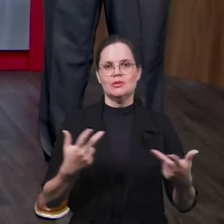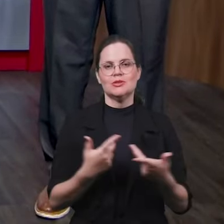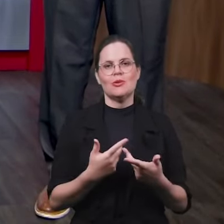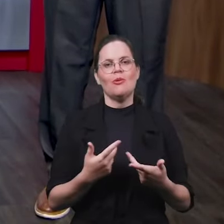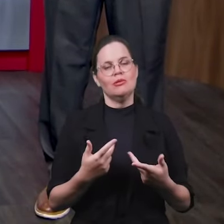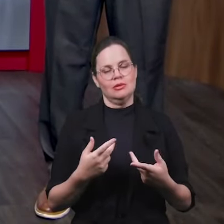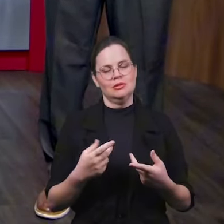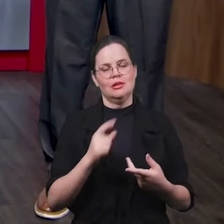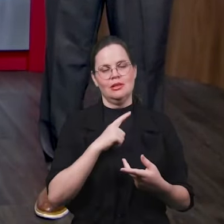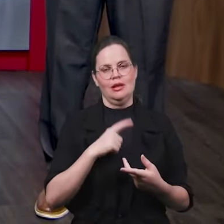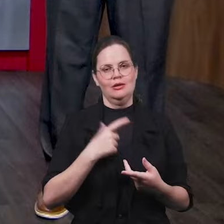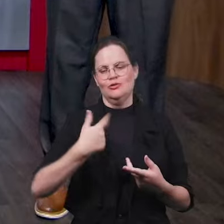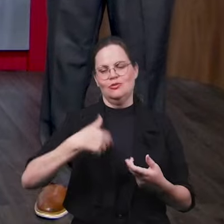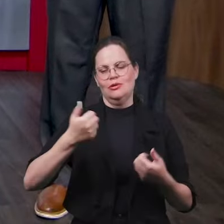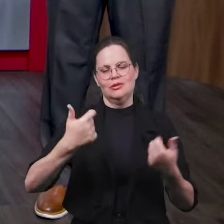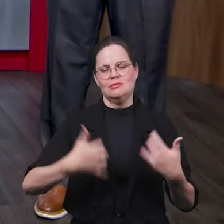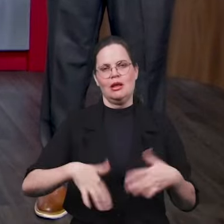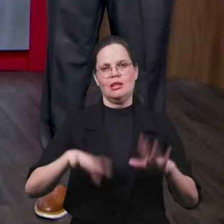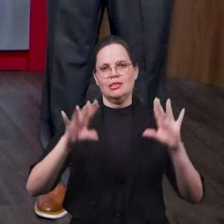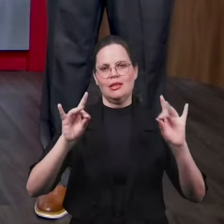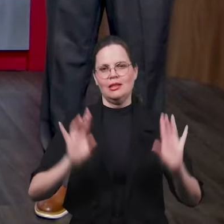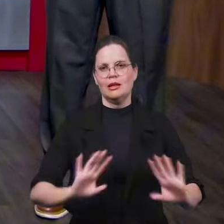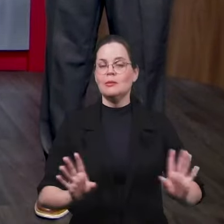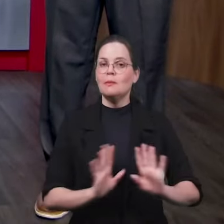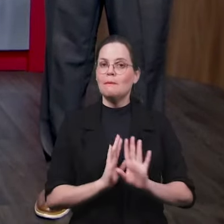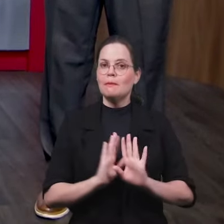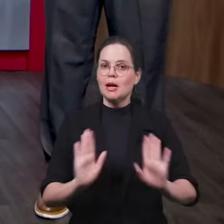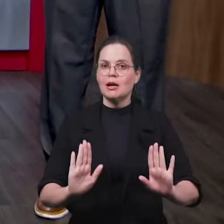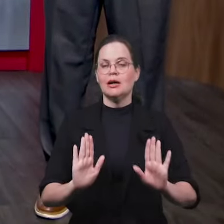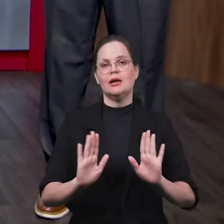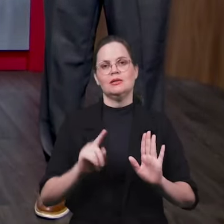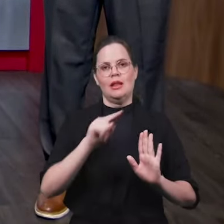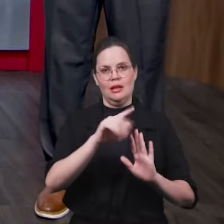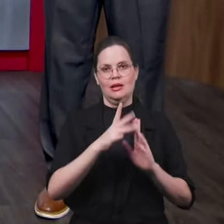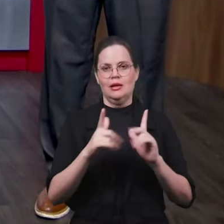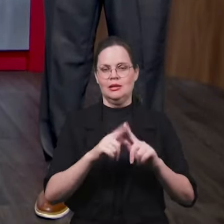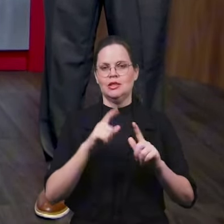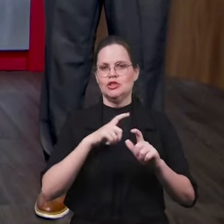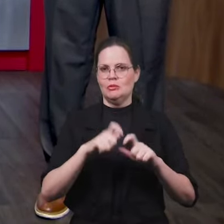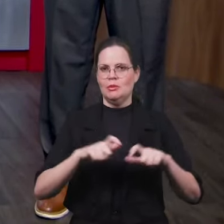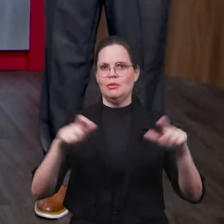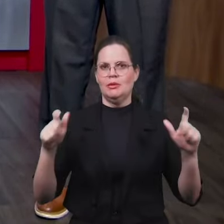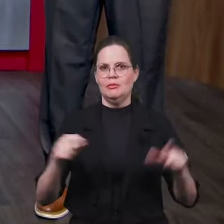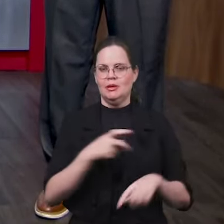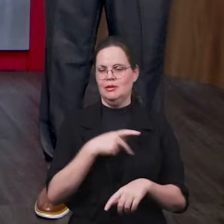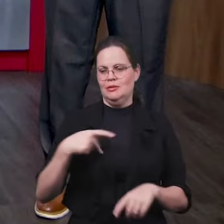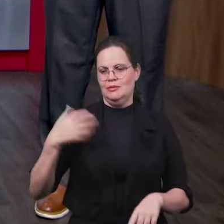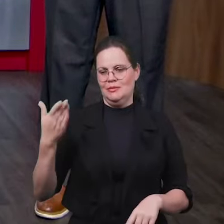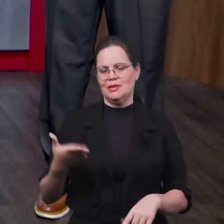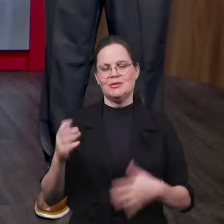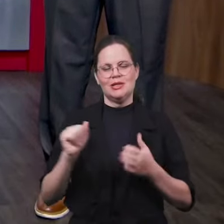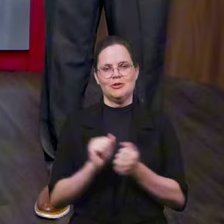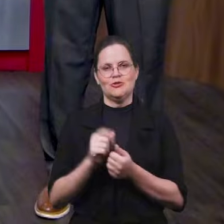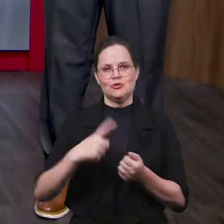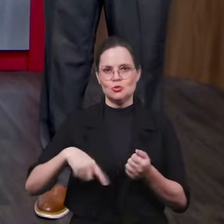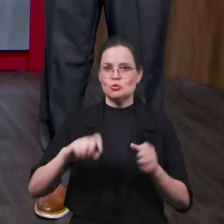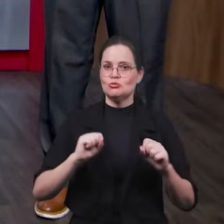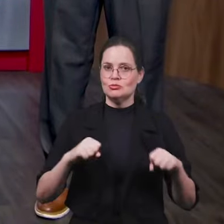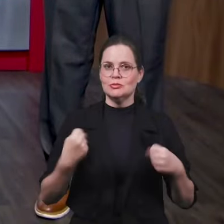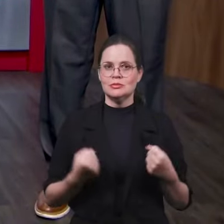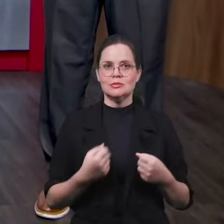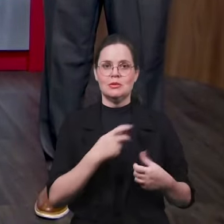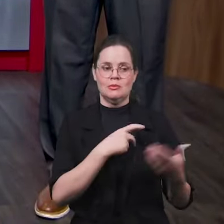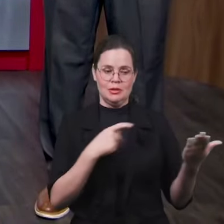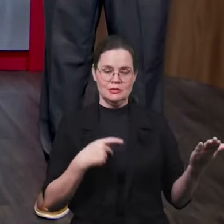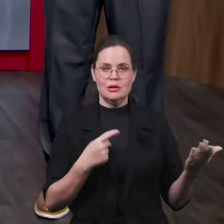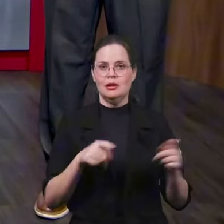recursos, não vou entrar em detalhes aqui, mas a obra do Espírito Santo tem crescido. O pastor Denis é um valente, né?